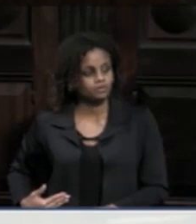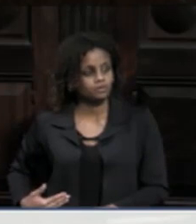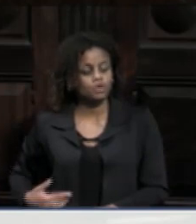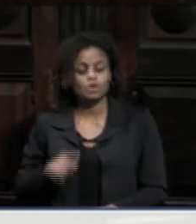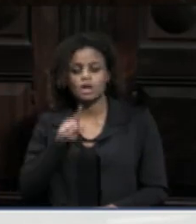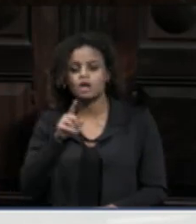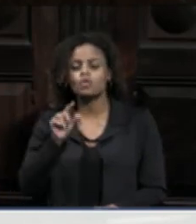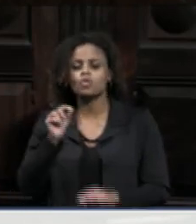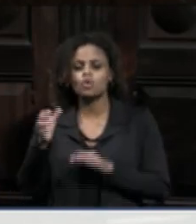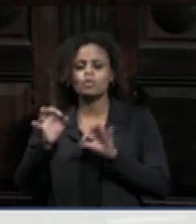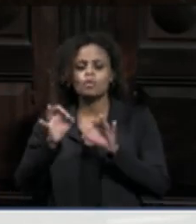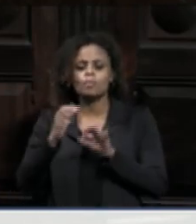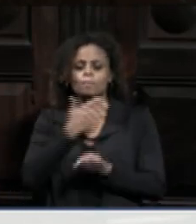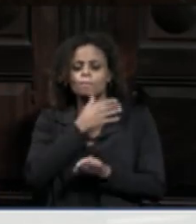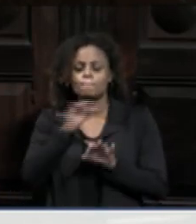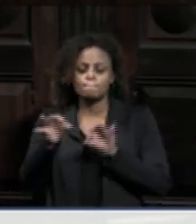impor